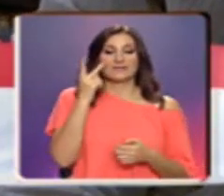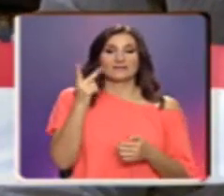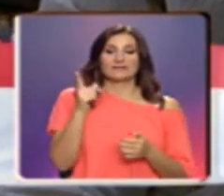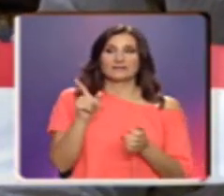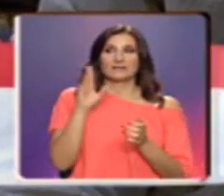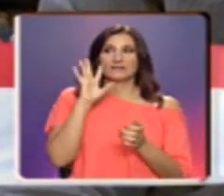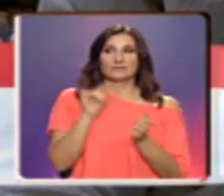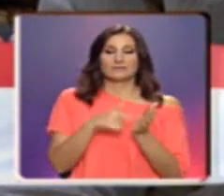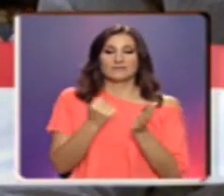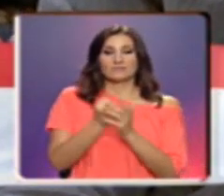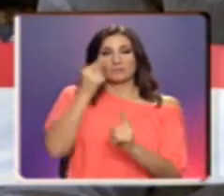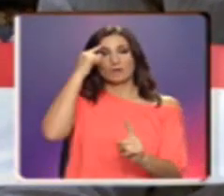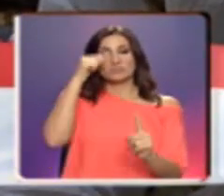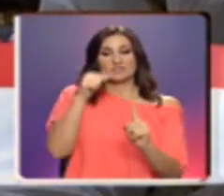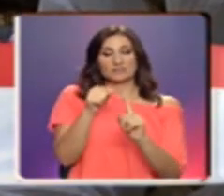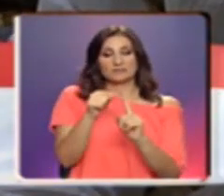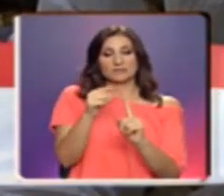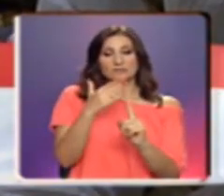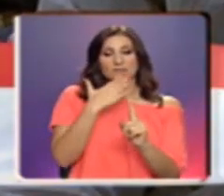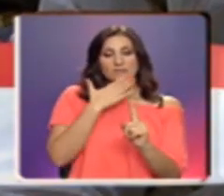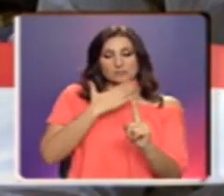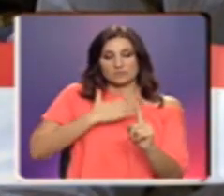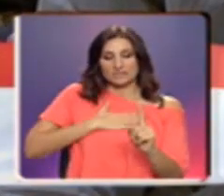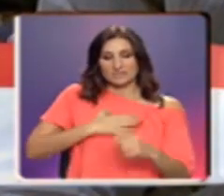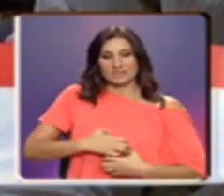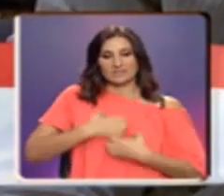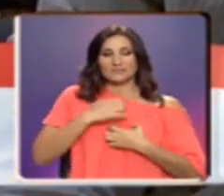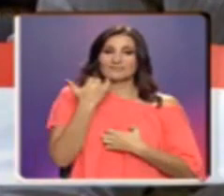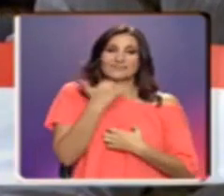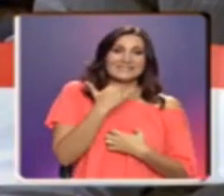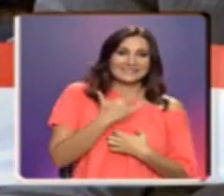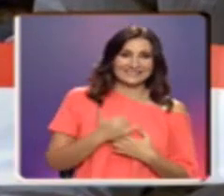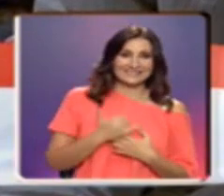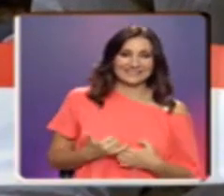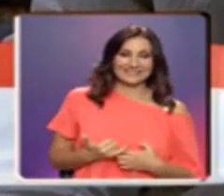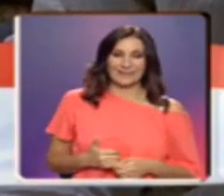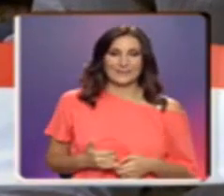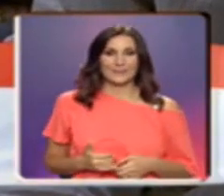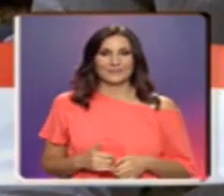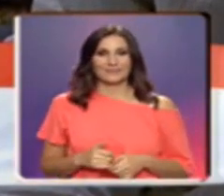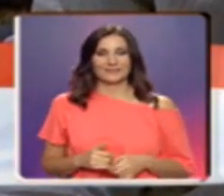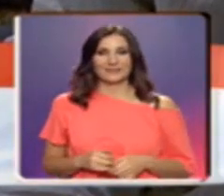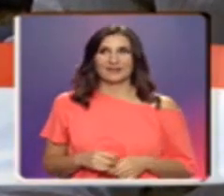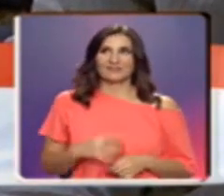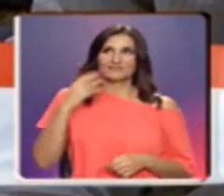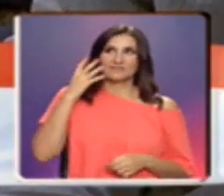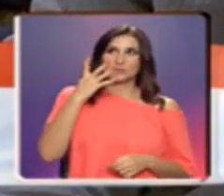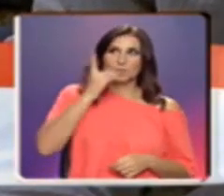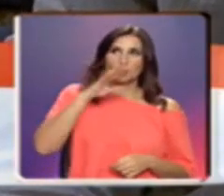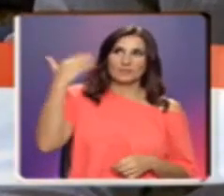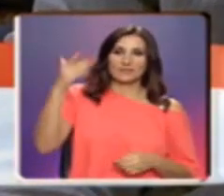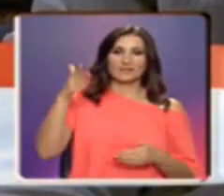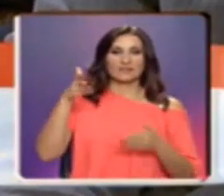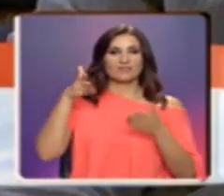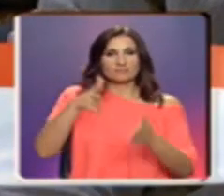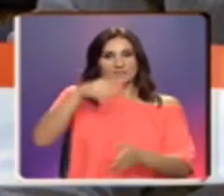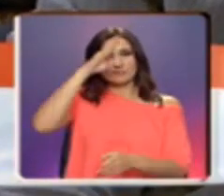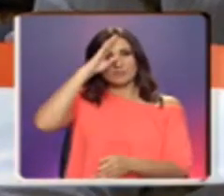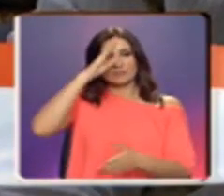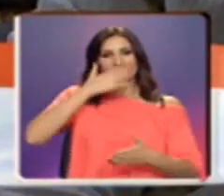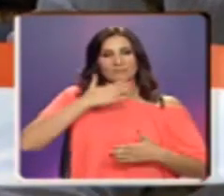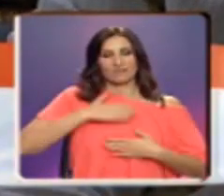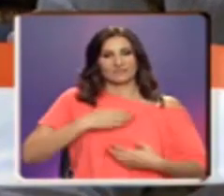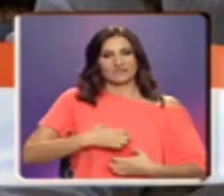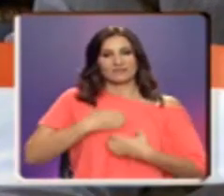sempre ter objetivos que nos transmitam sensação de felicidade e poder um dia servir o Sporting era uma sensação